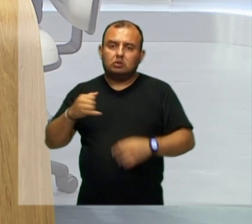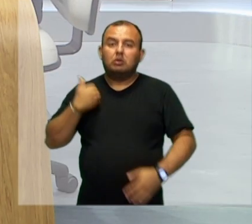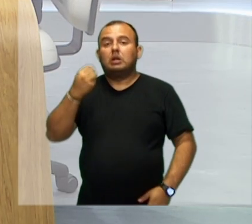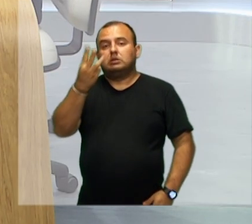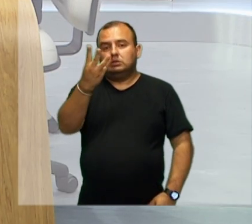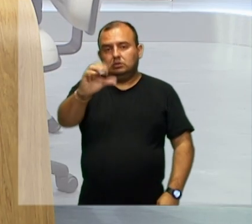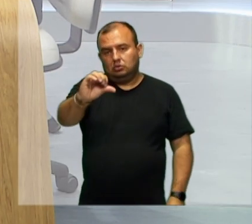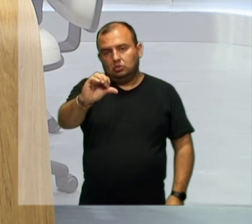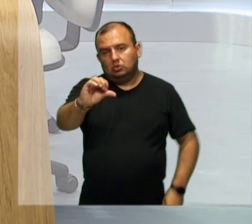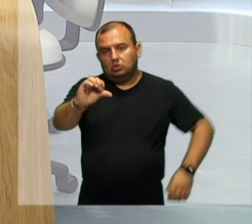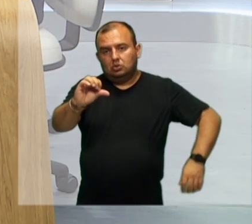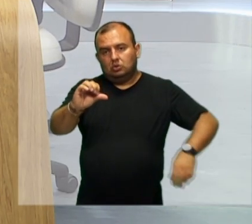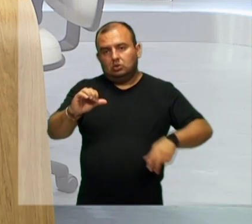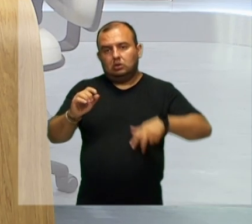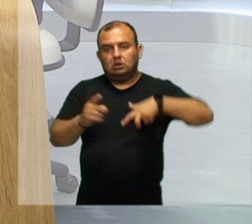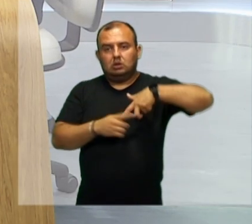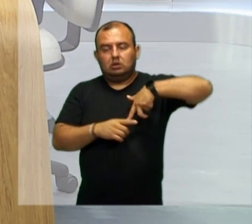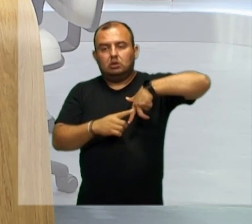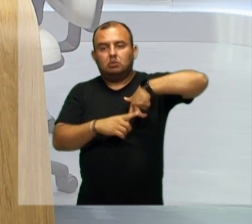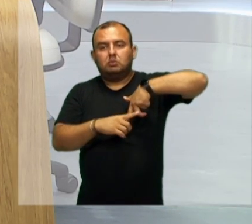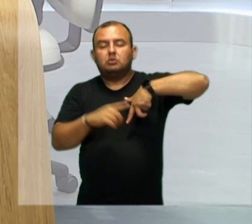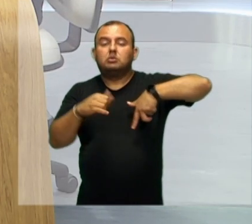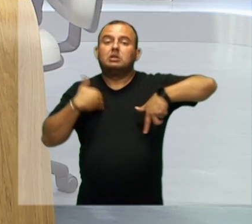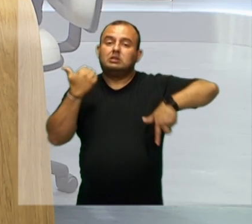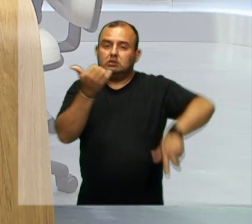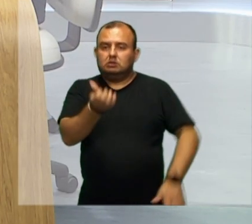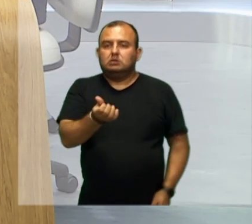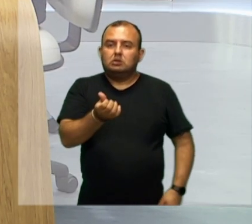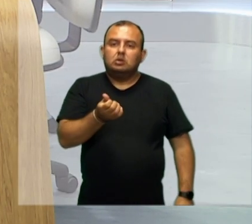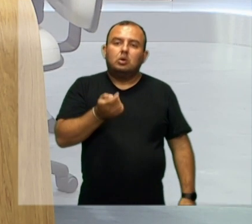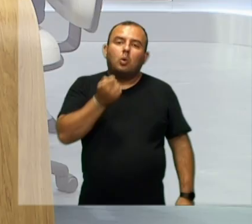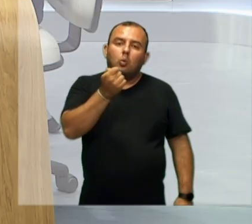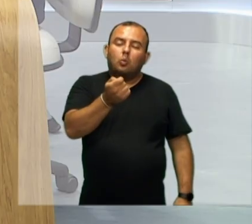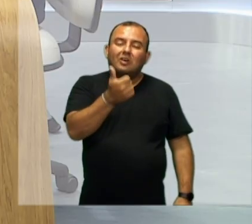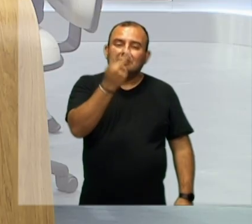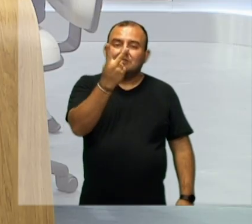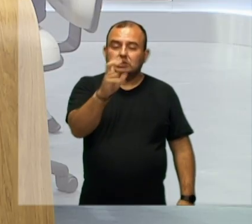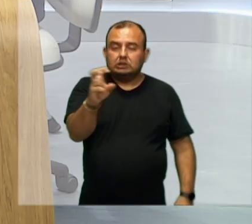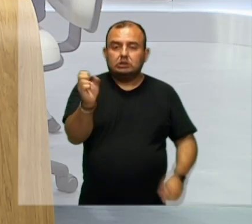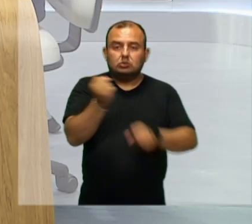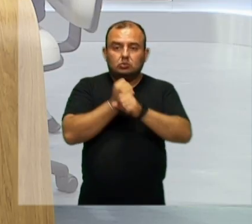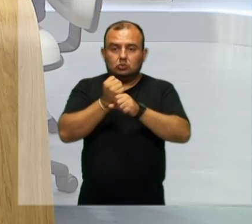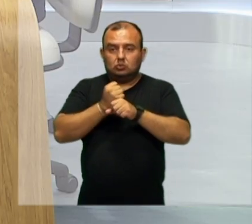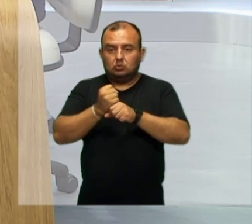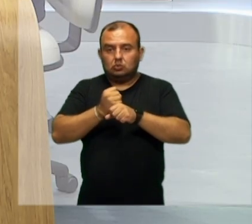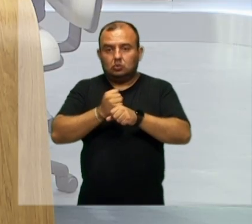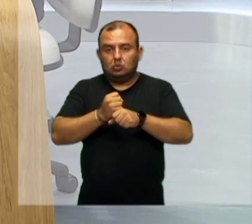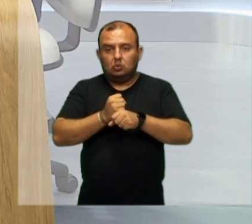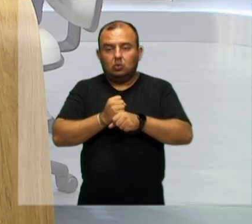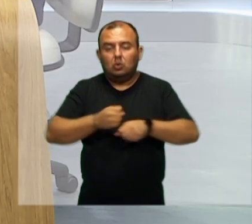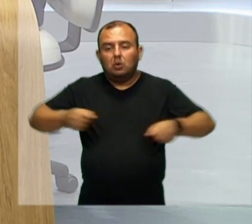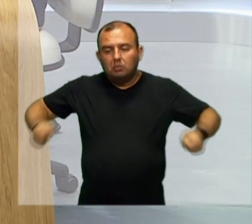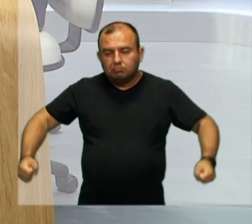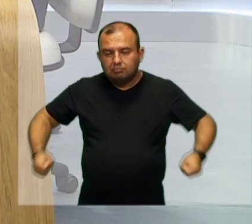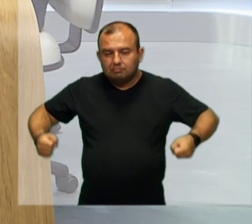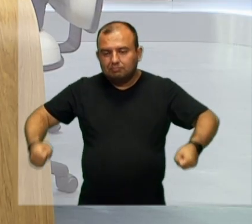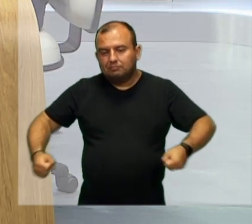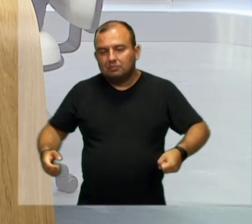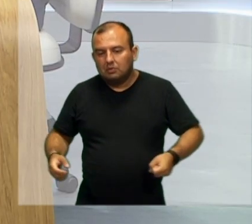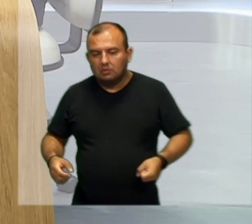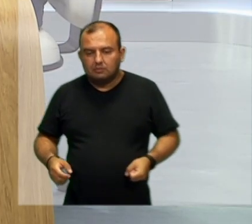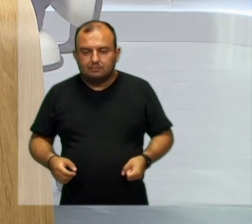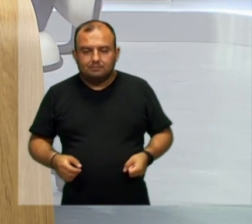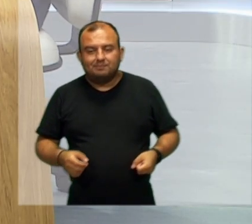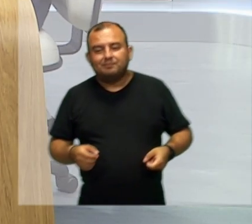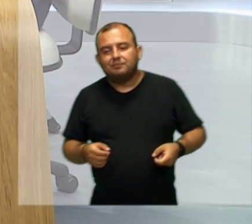39 anos, eu perdi a perna aos 16, então já vai fechar 25 anos que eu ando com os braços. Então não vai ser uma